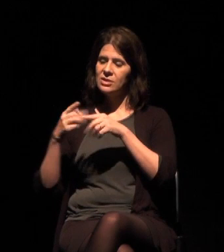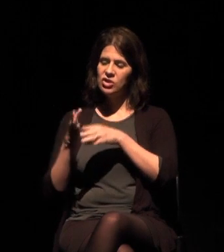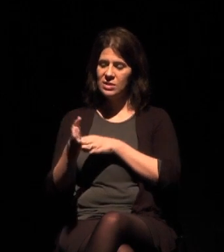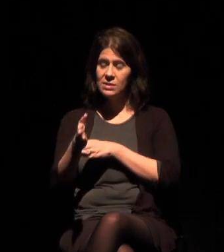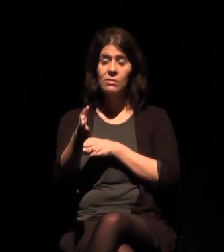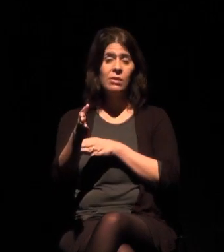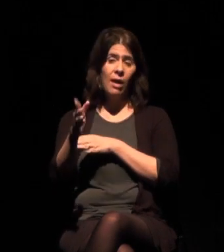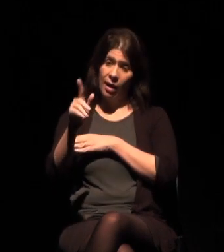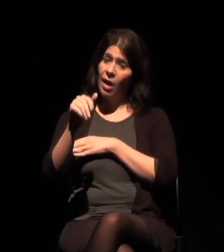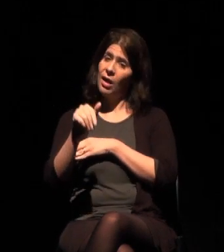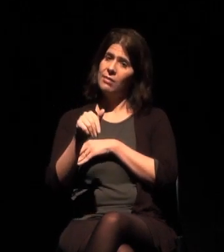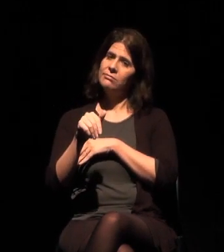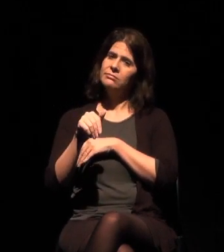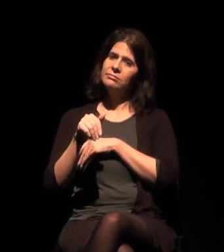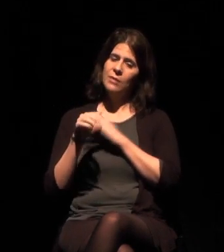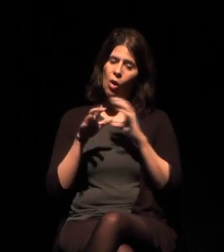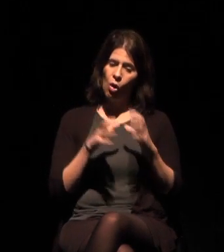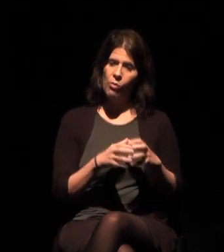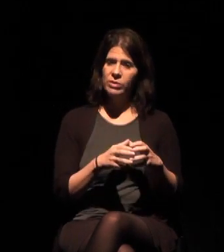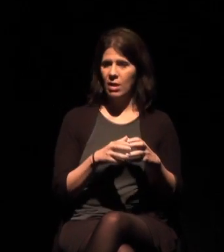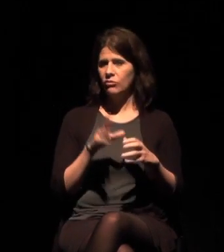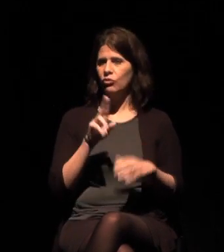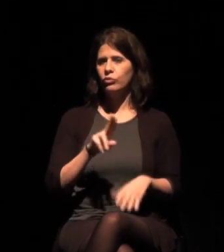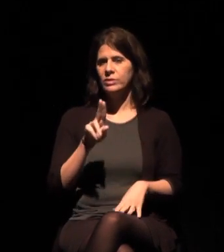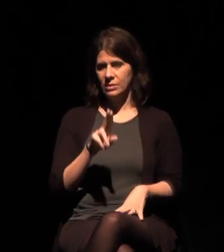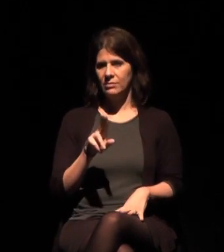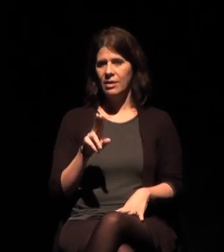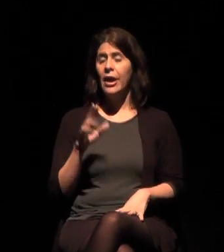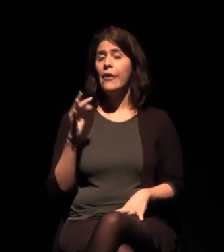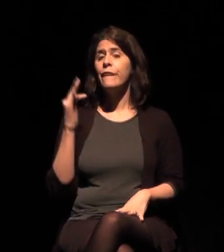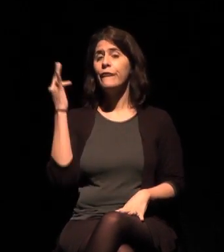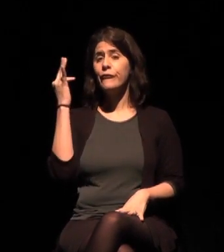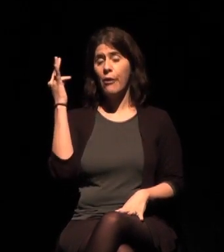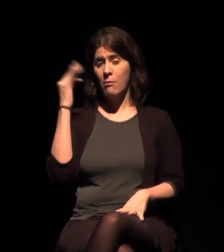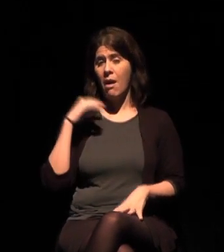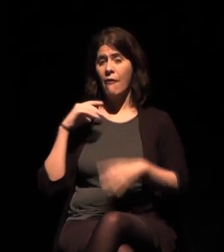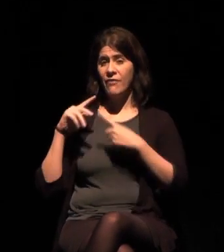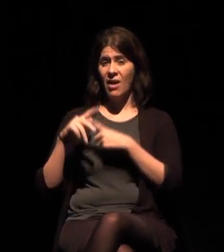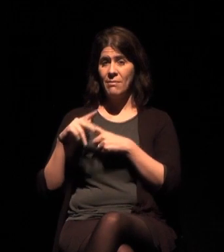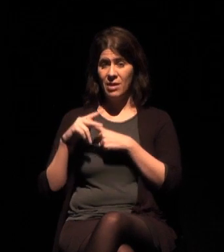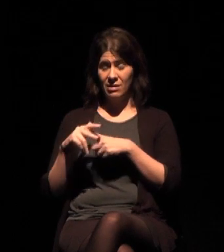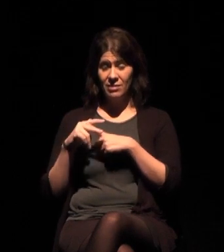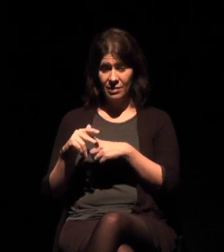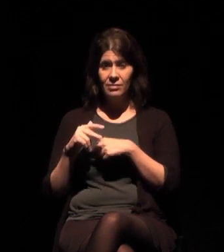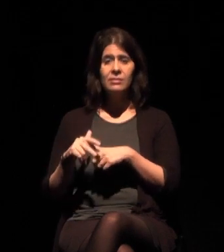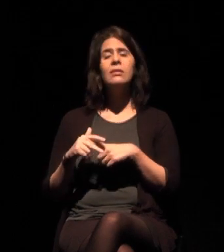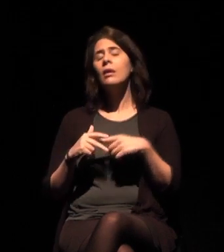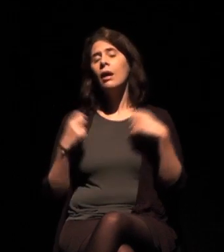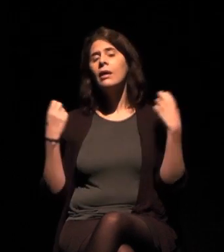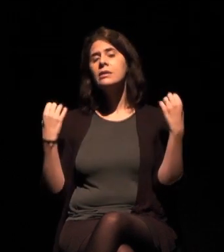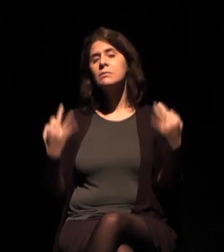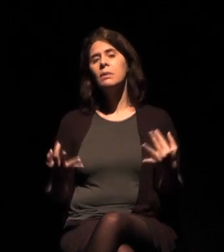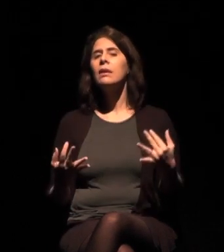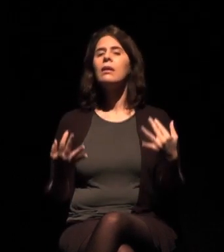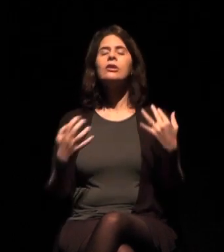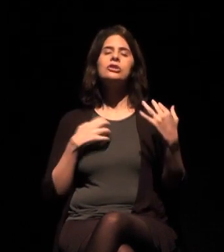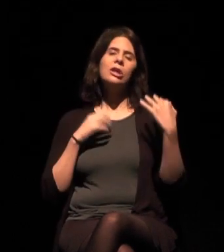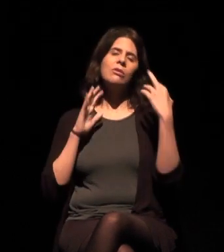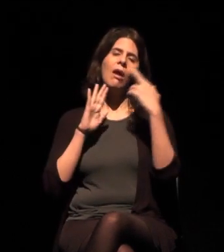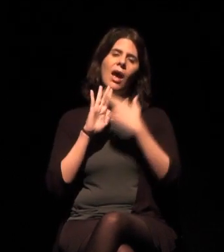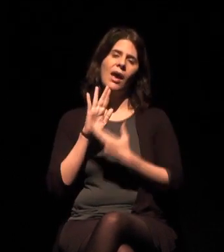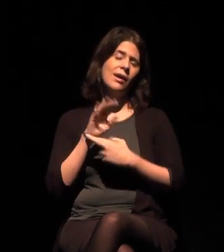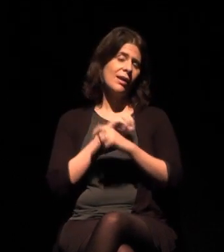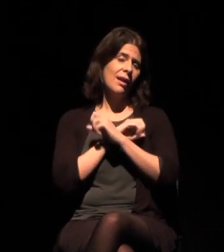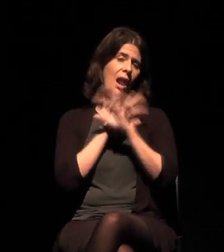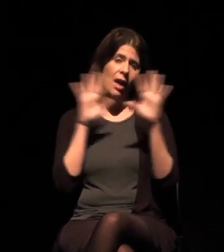o uso de ferramentas formais para realmente especificar com regras de forma bastante clara bastante